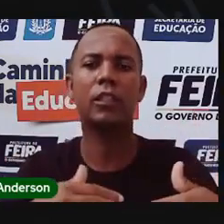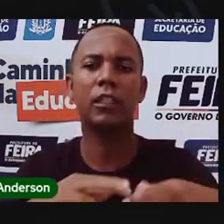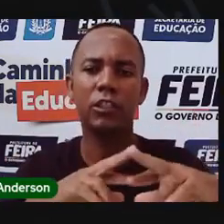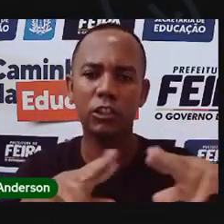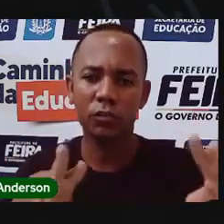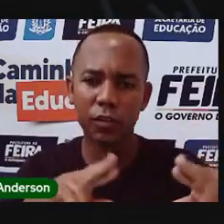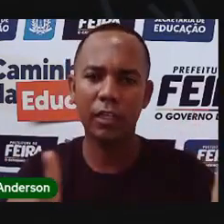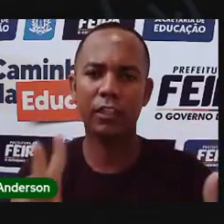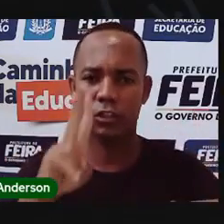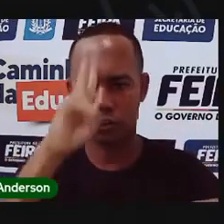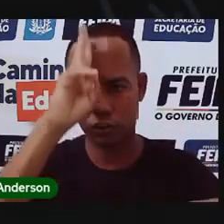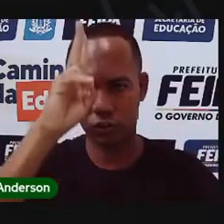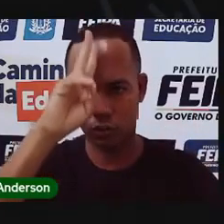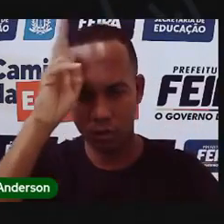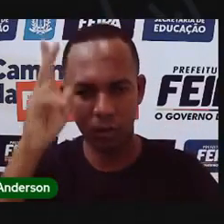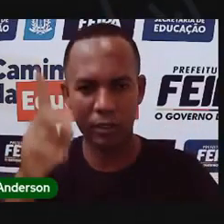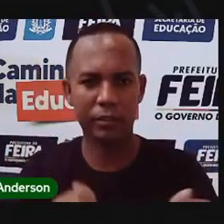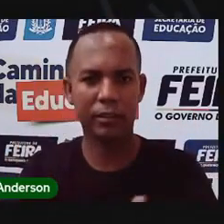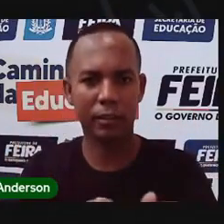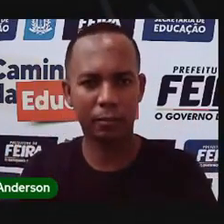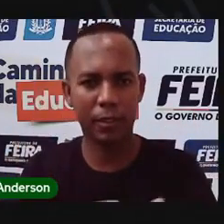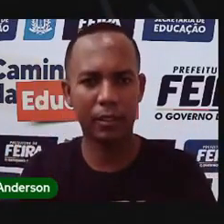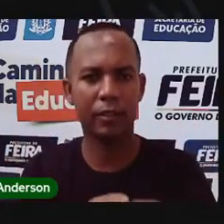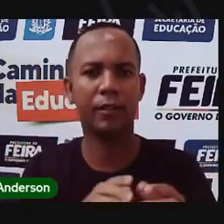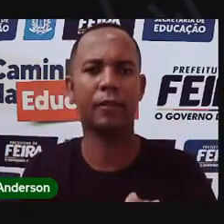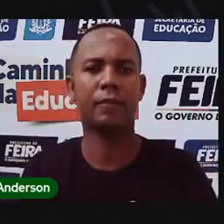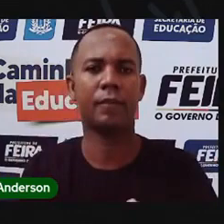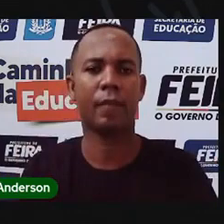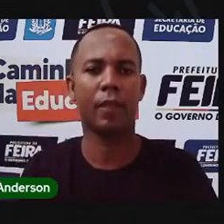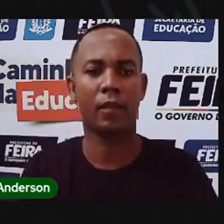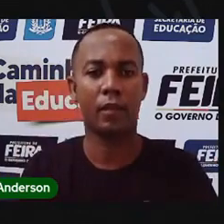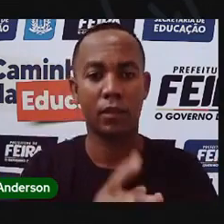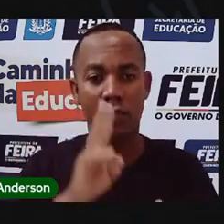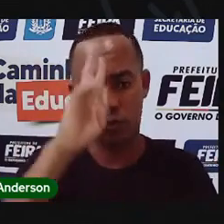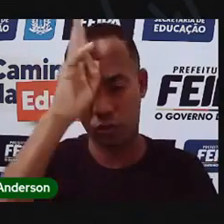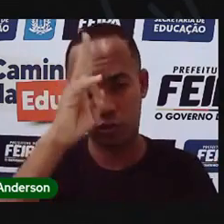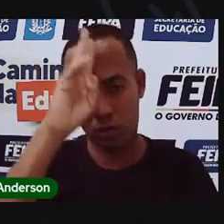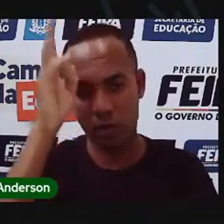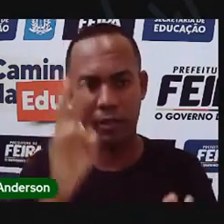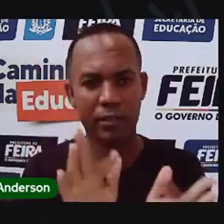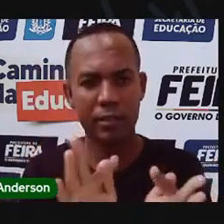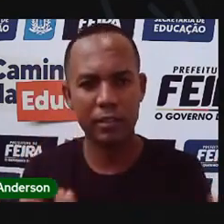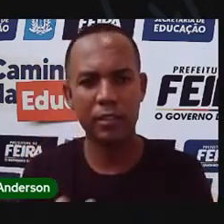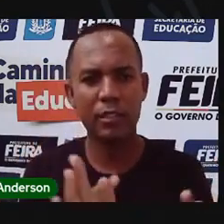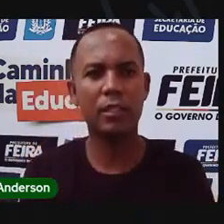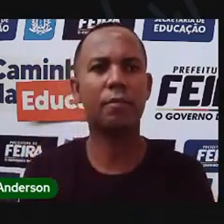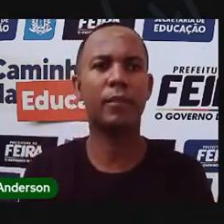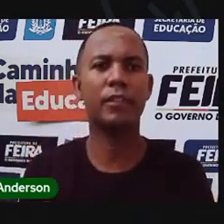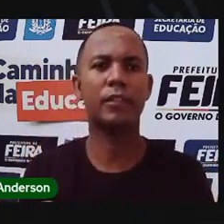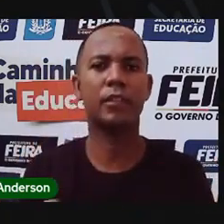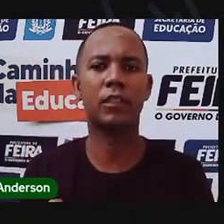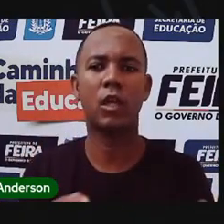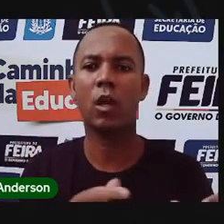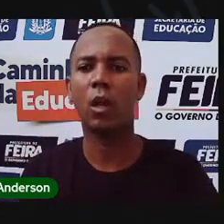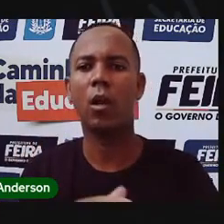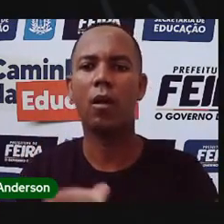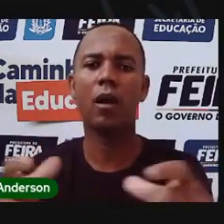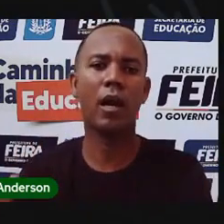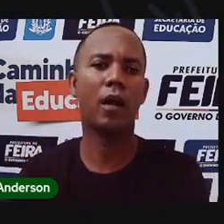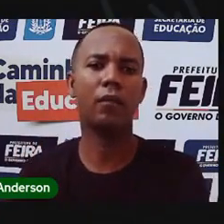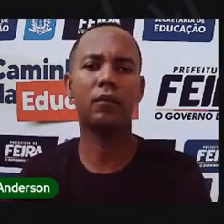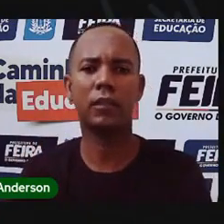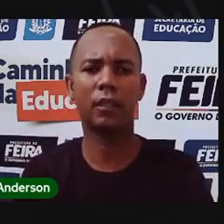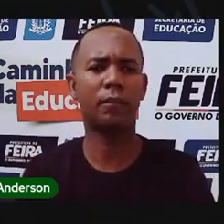histórias. Mas histórias que são o quê? Histórias populares, histórias comuns a toda a população. Como assim,